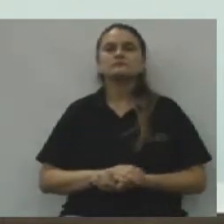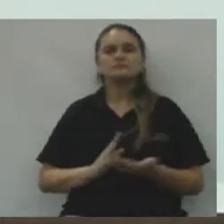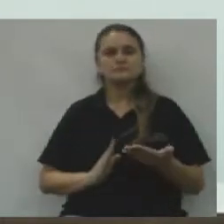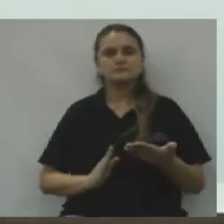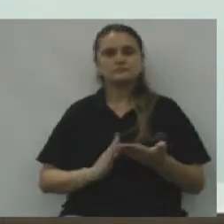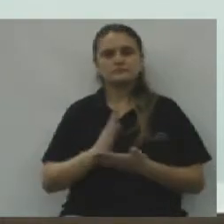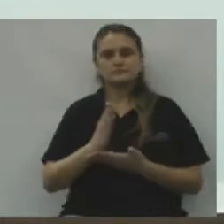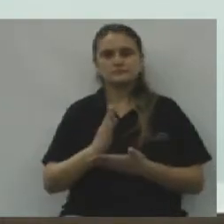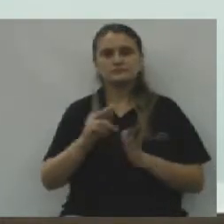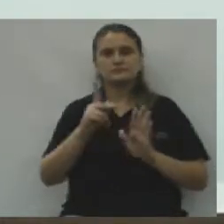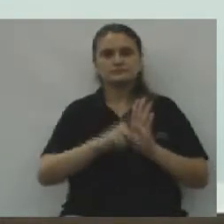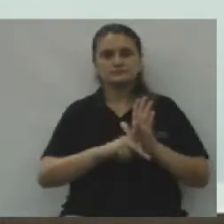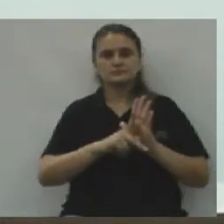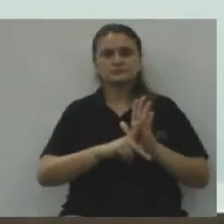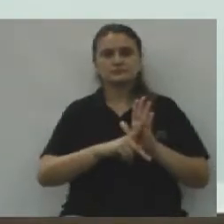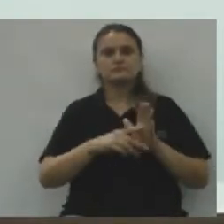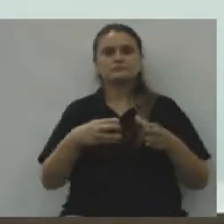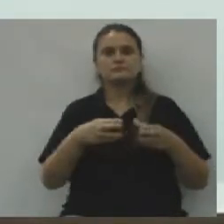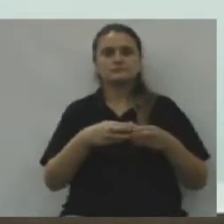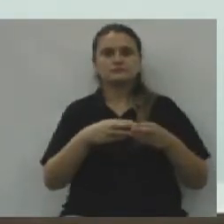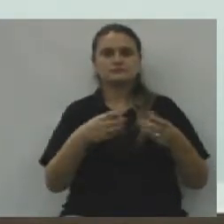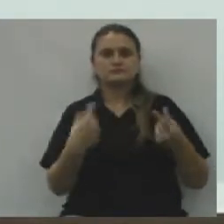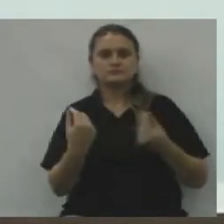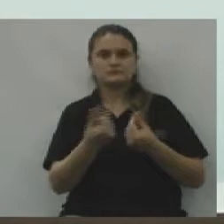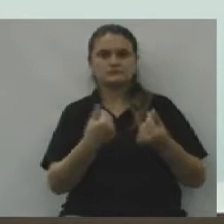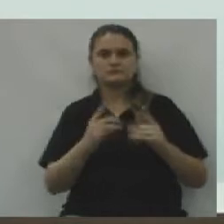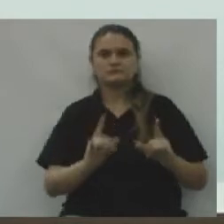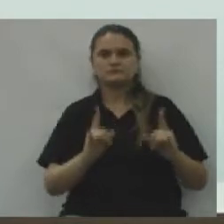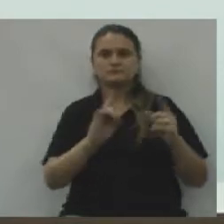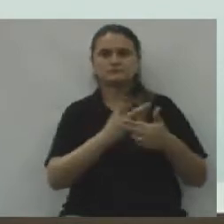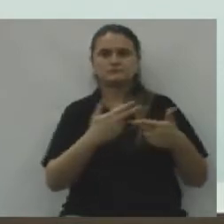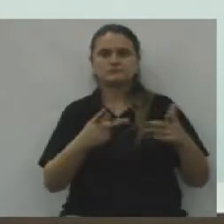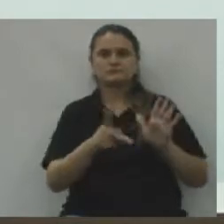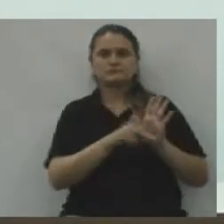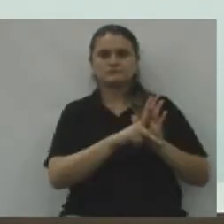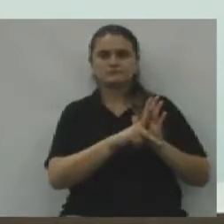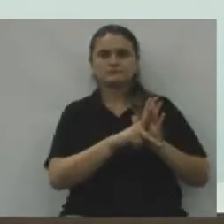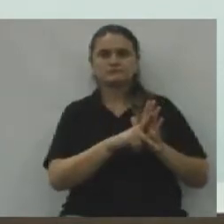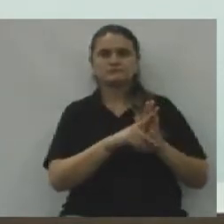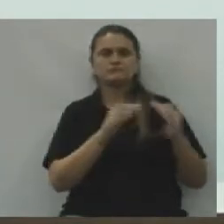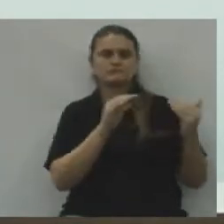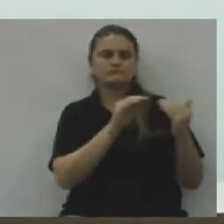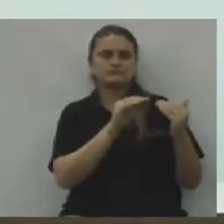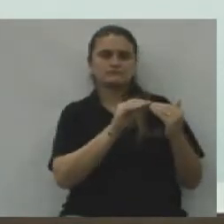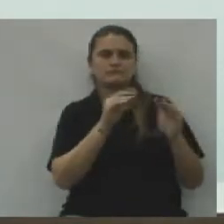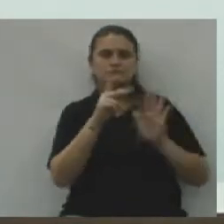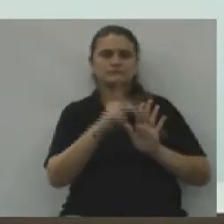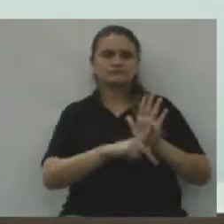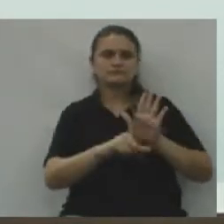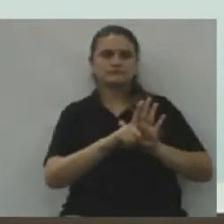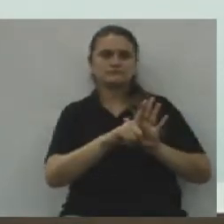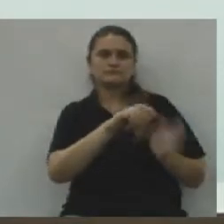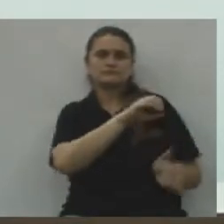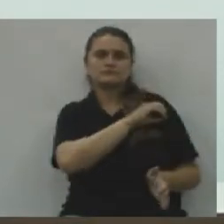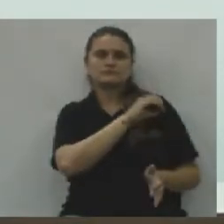Aprovado o parecer fundamentado da Comissão de Finanças, Orçamento e Patrimônio, favorável ao projeto de lei ordinária